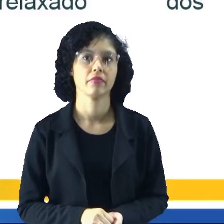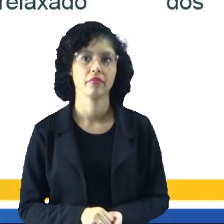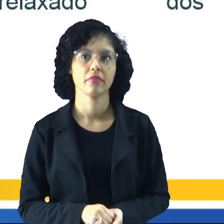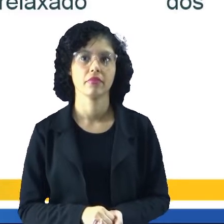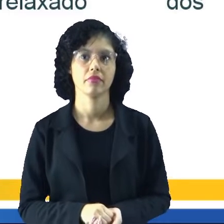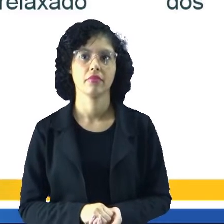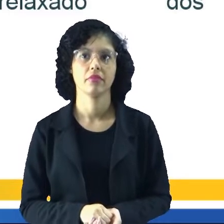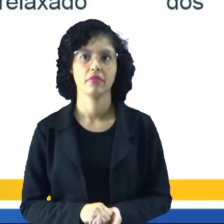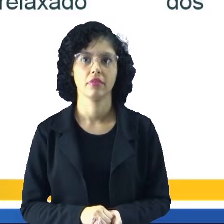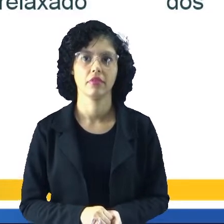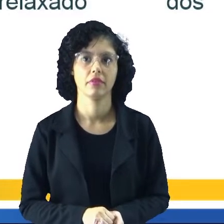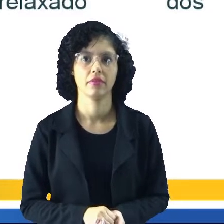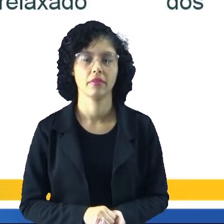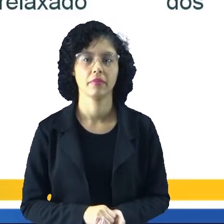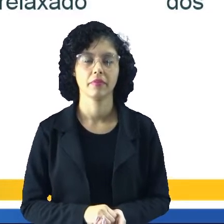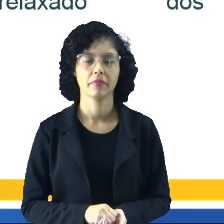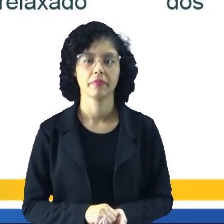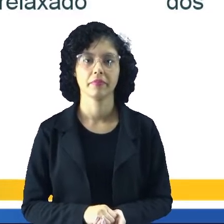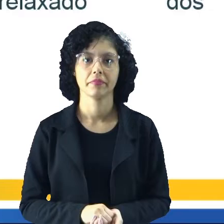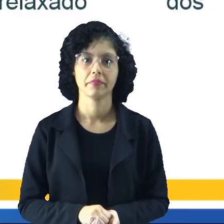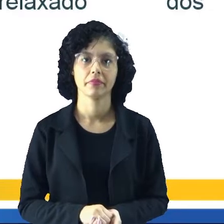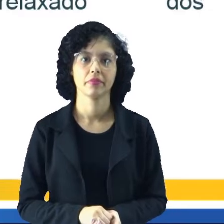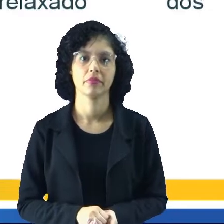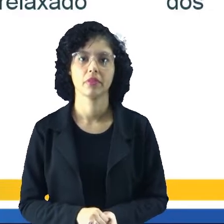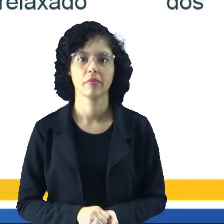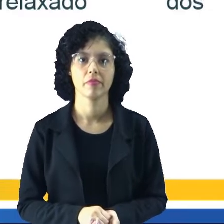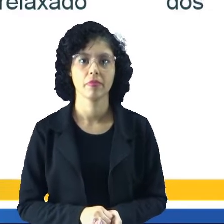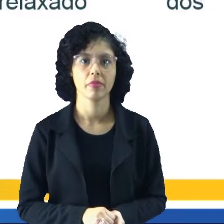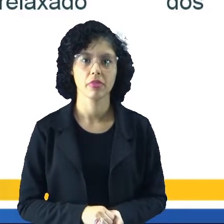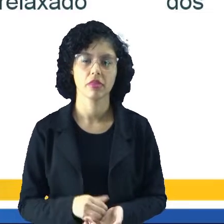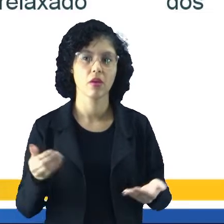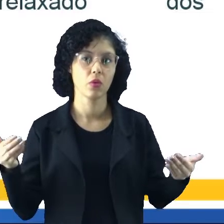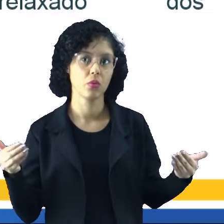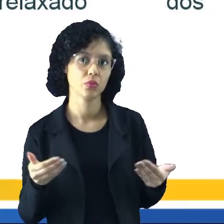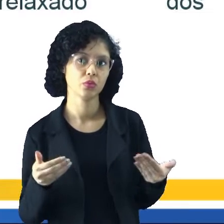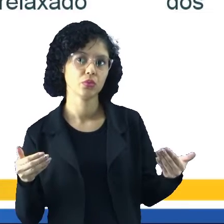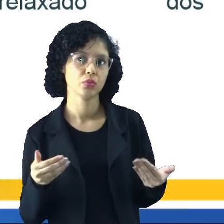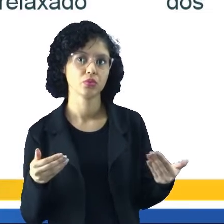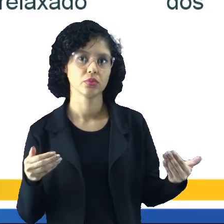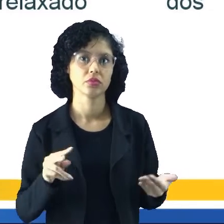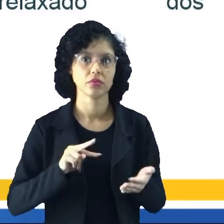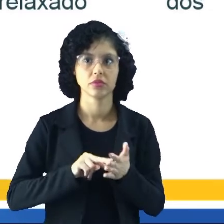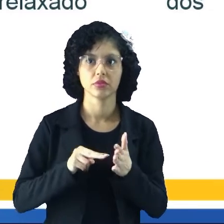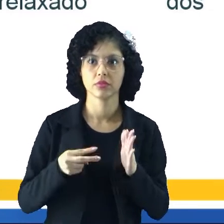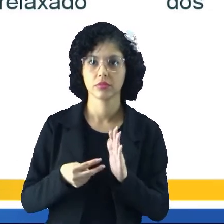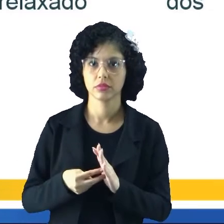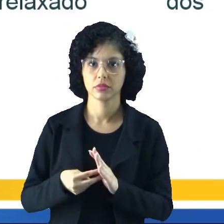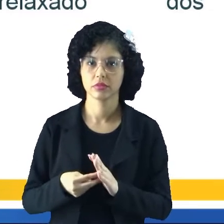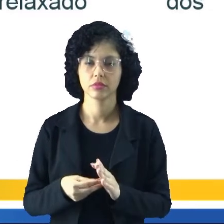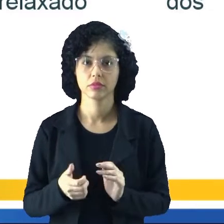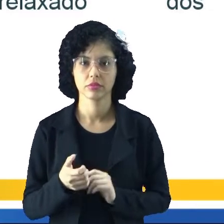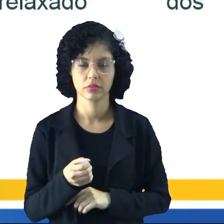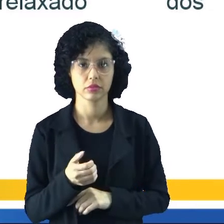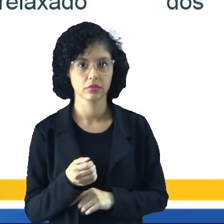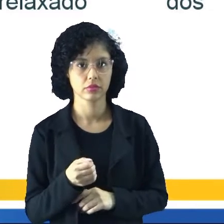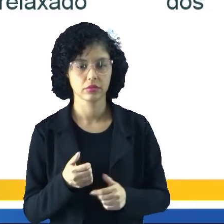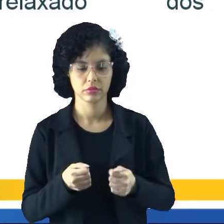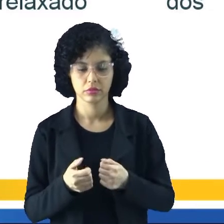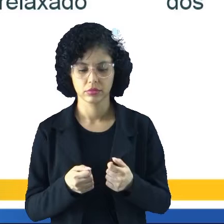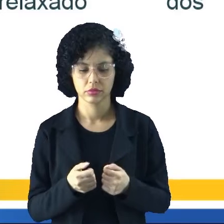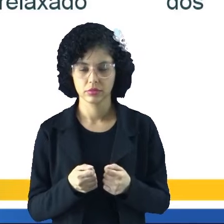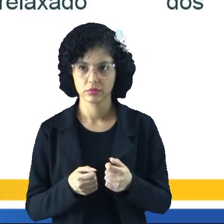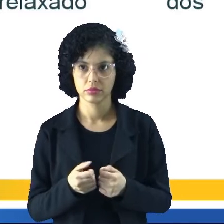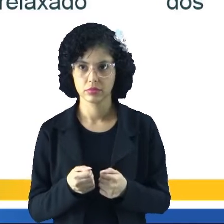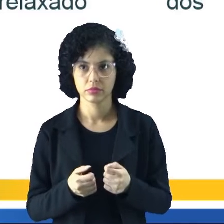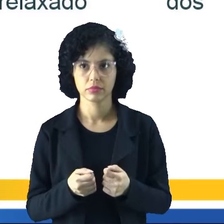um joystick, né? Que no mundo atual, globalizado, o joystick é uma espécie de controle remoto para videogame, né?